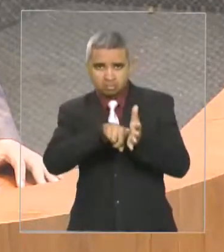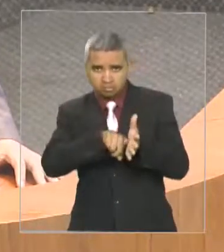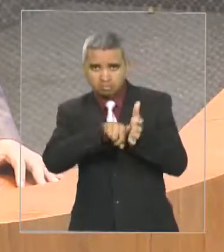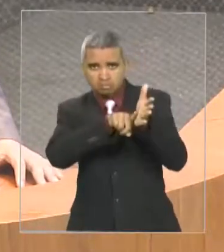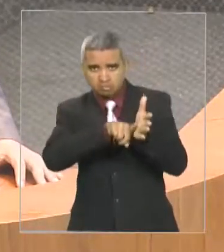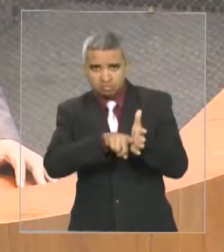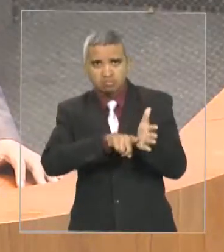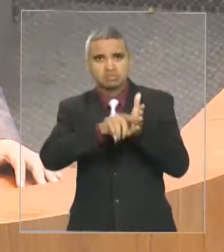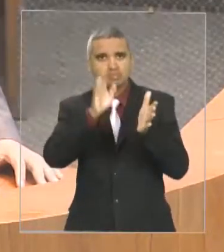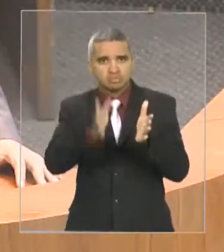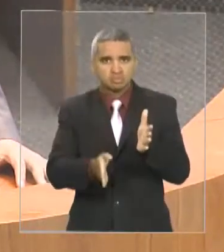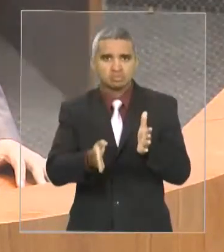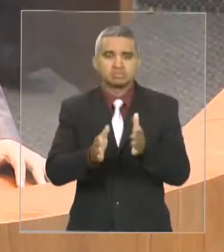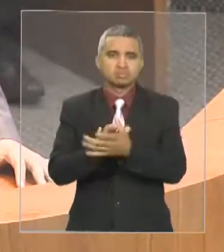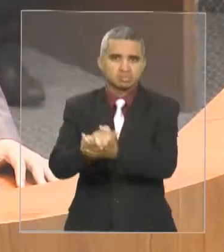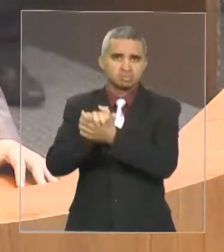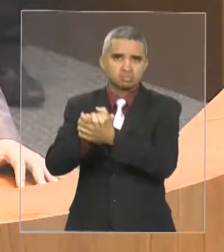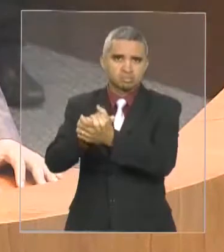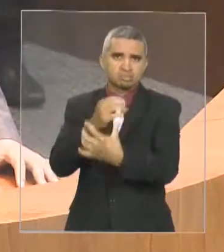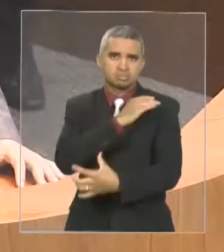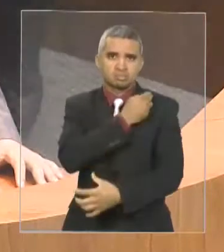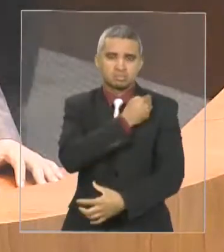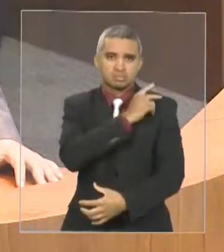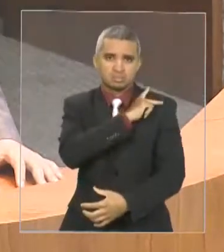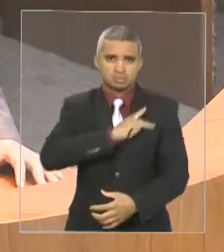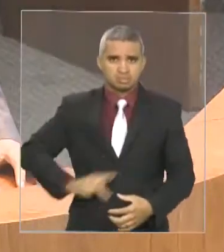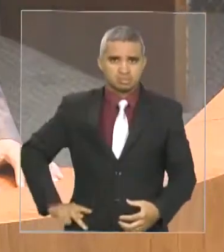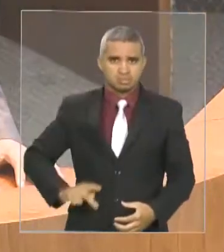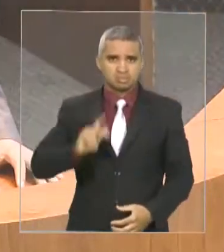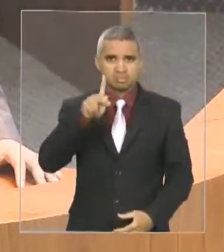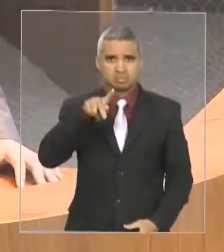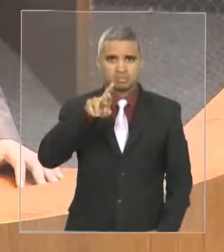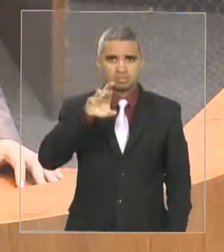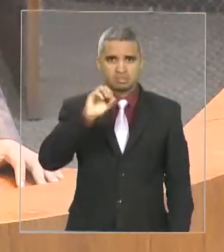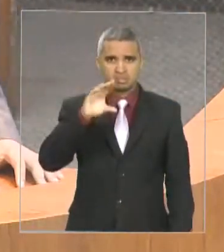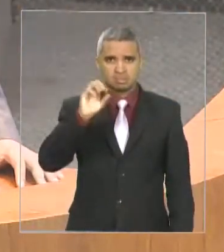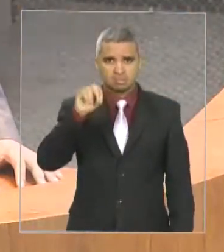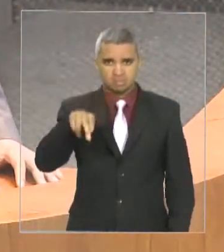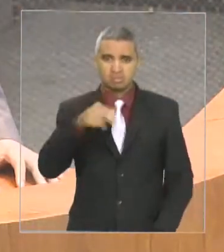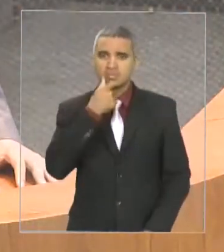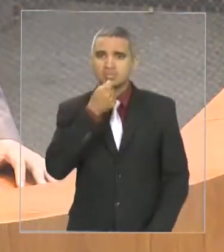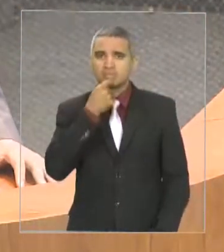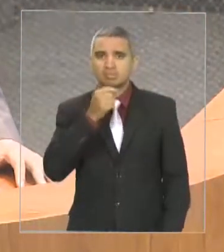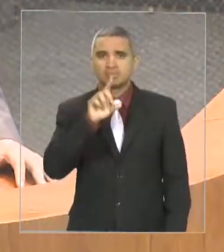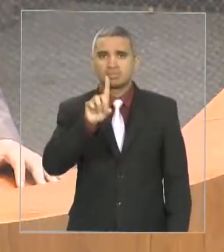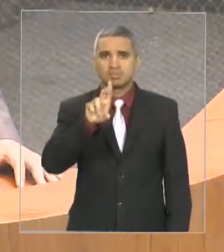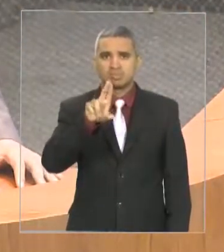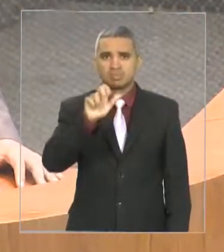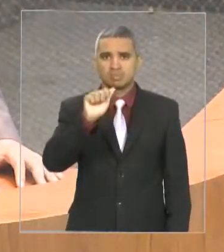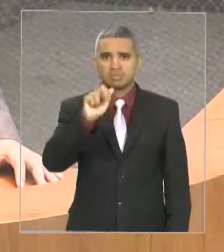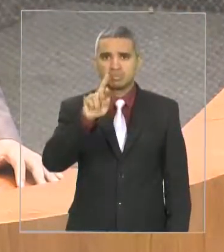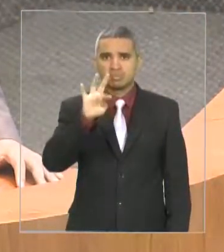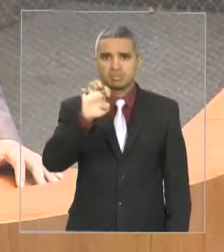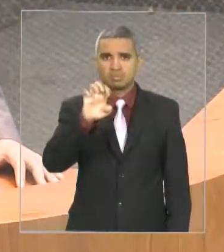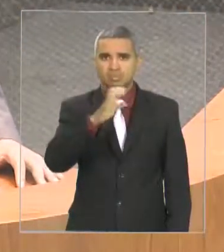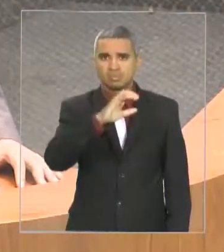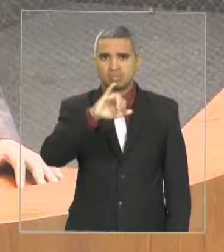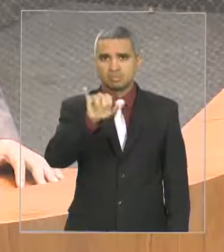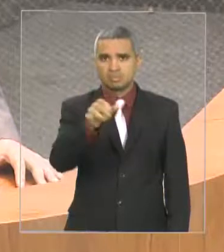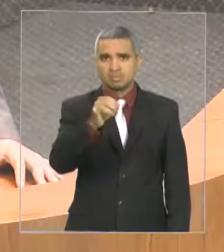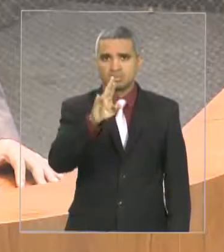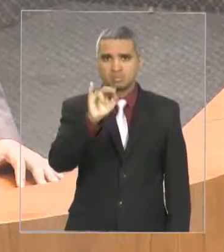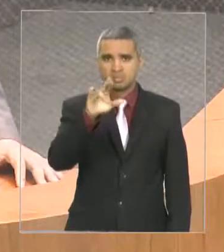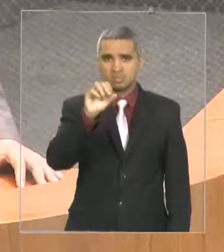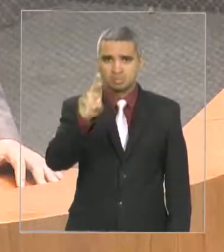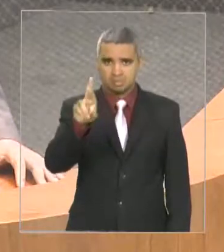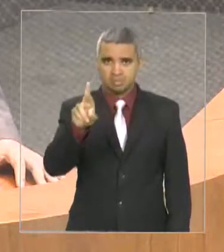cumprimentar o presidente do PROCON, Duarte Júnior, pela iniciativa de abrir uma investigação em relação a esse reajustamento. E